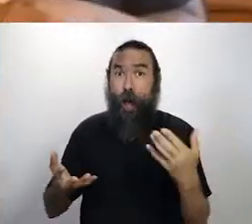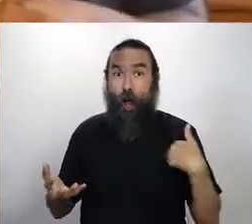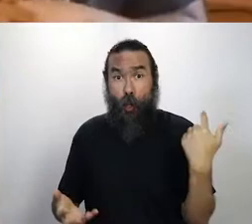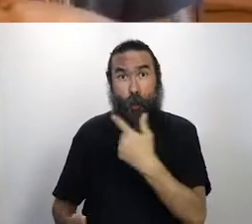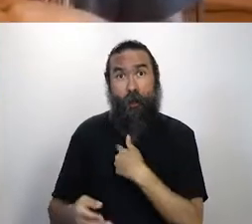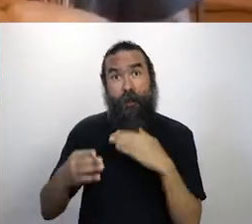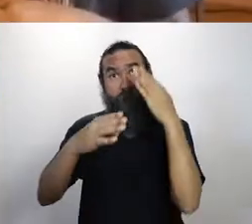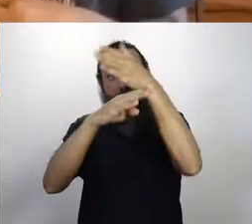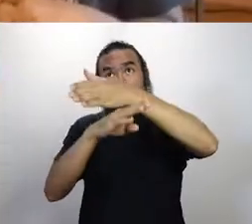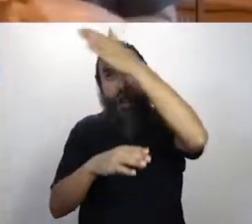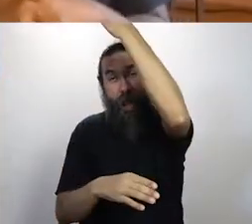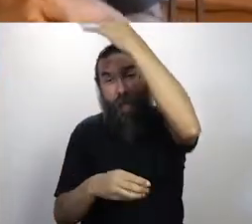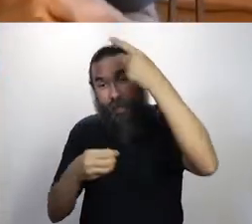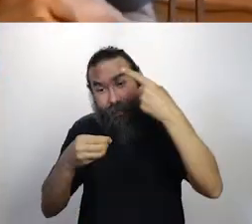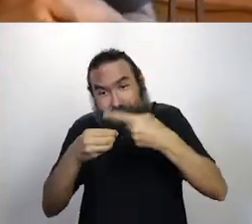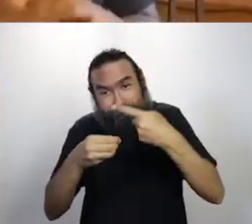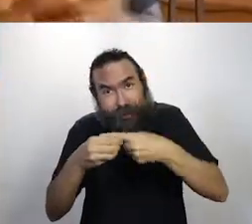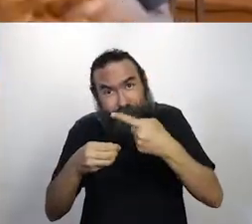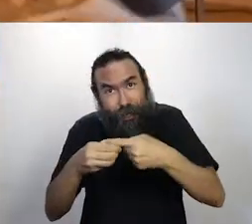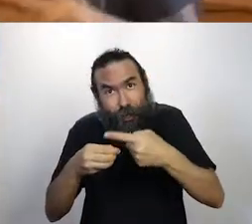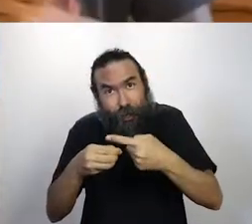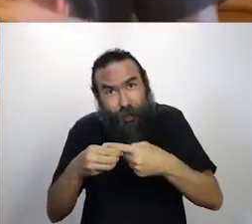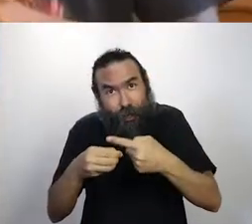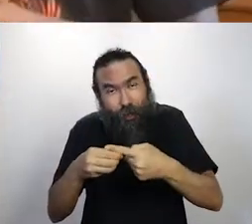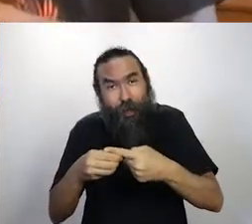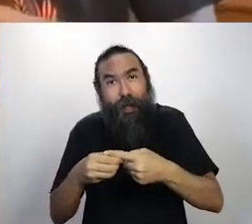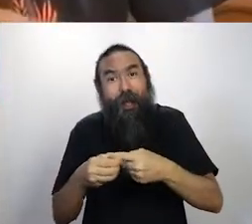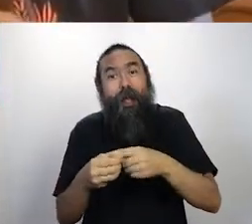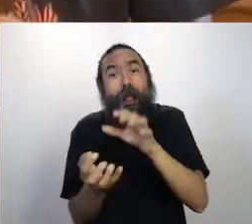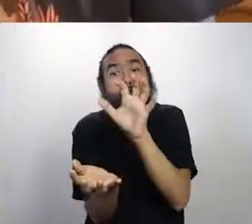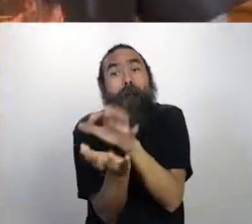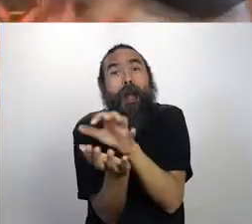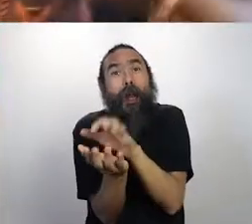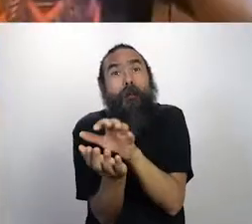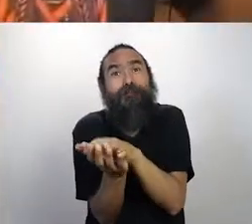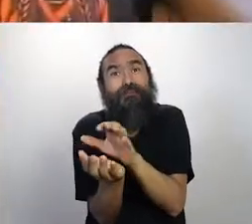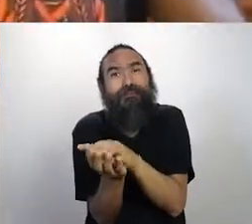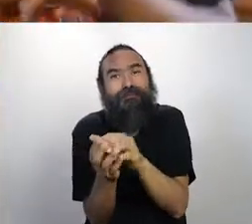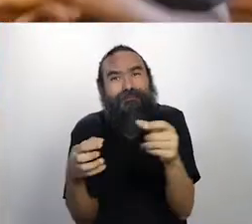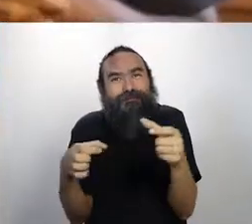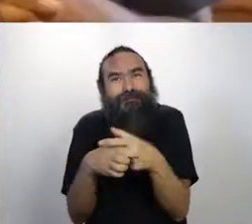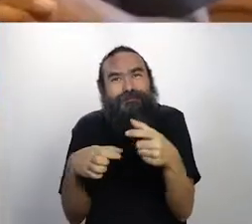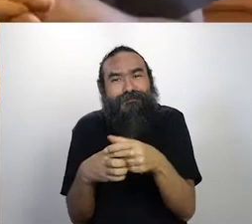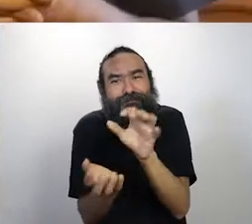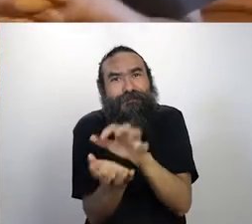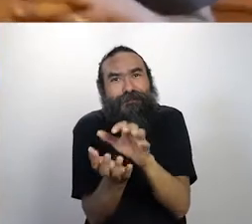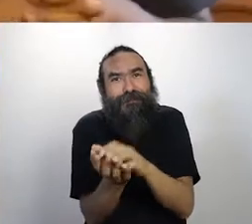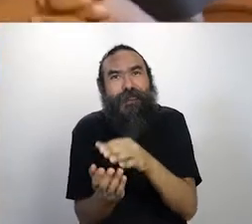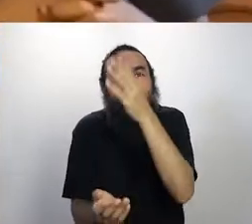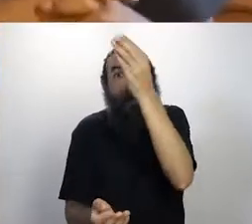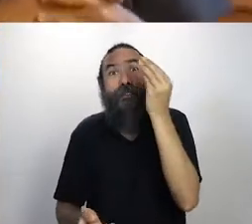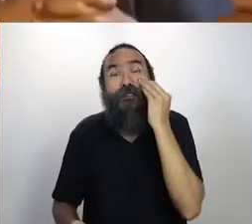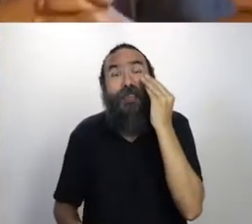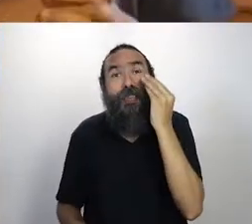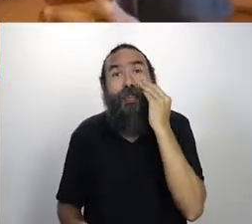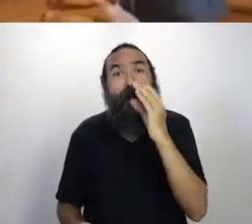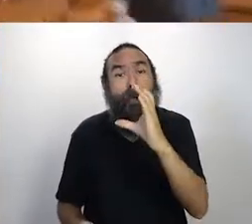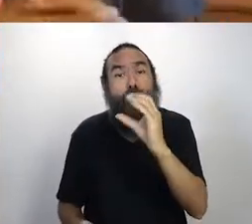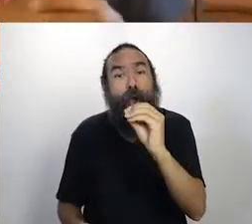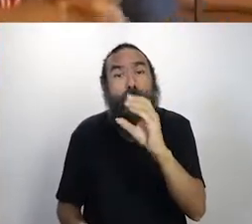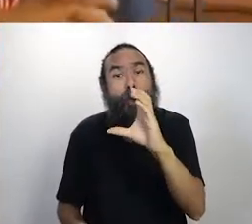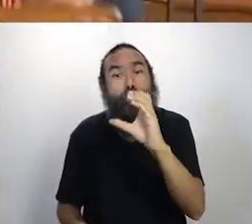interior de Pernambuco pro Coco Raiz de Arco Verde, Narelle. Olha que maravilha, hein? Ai, eu me